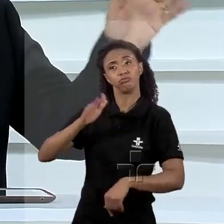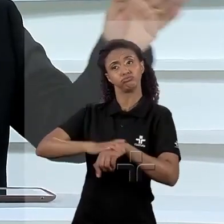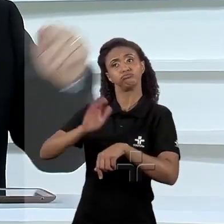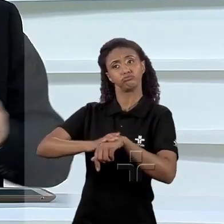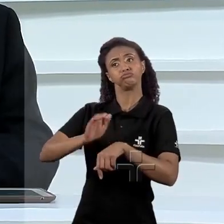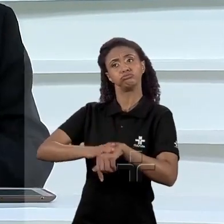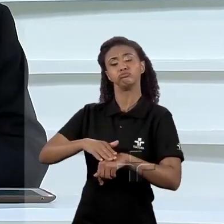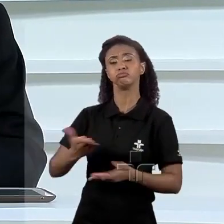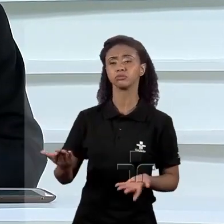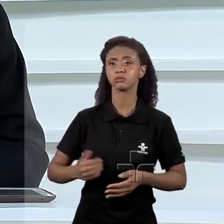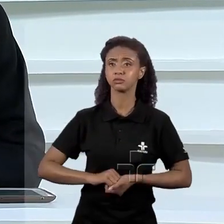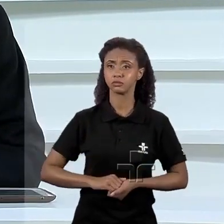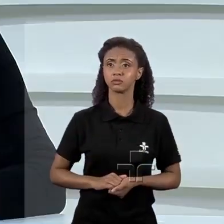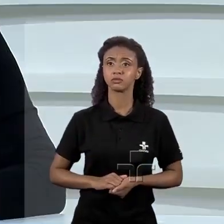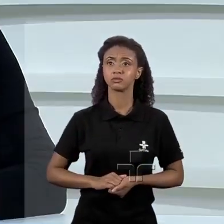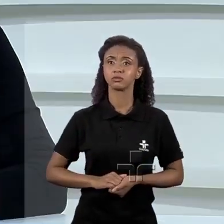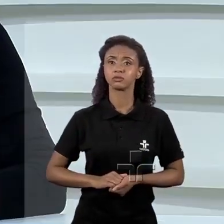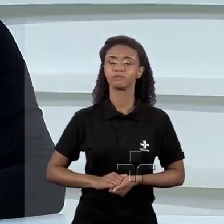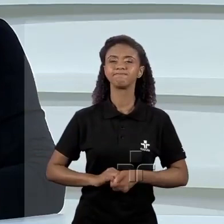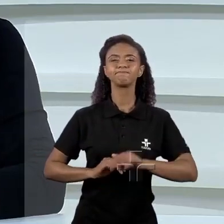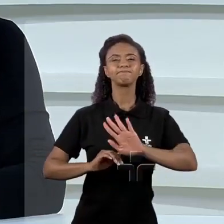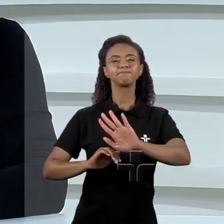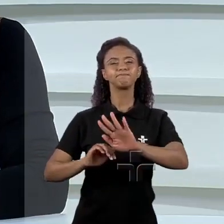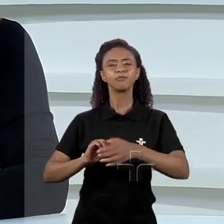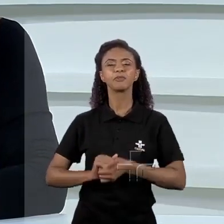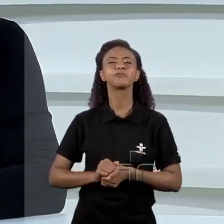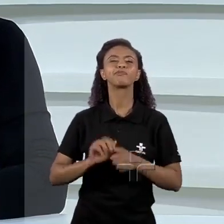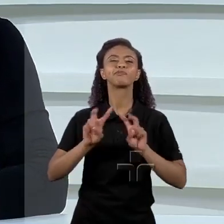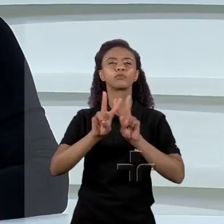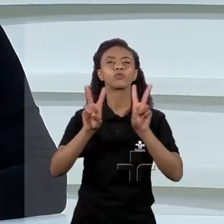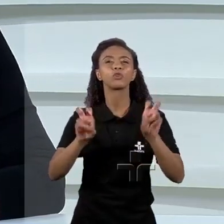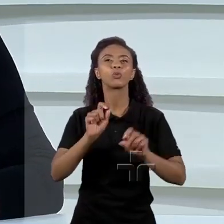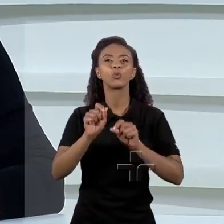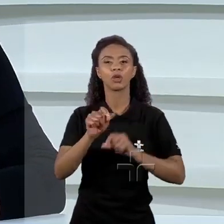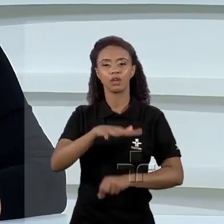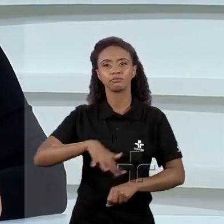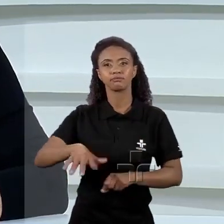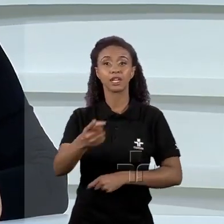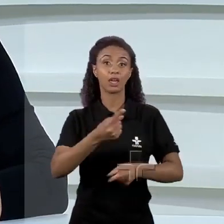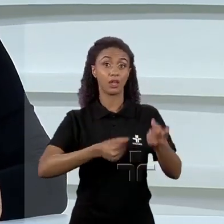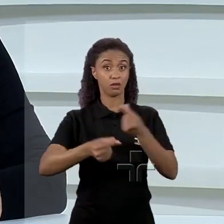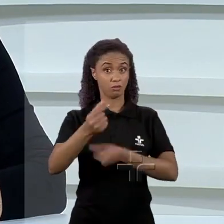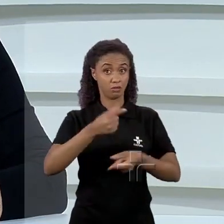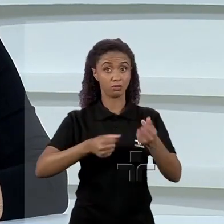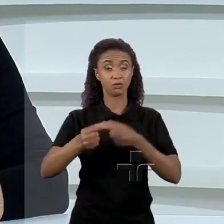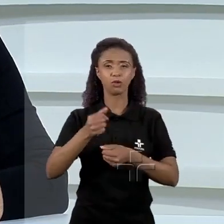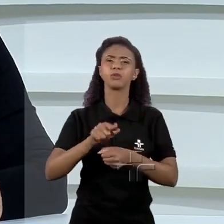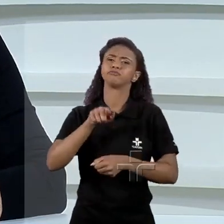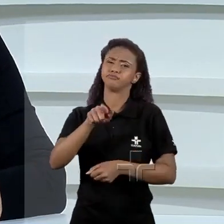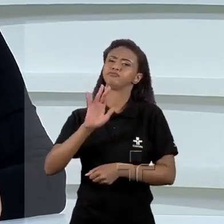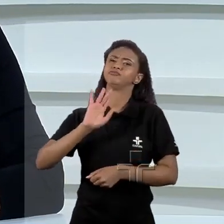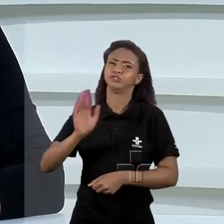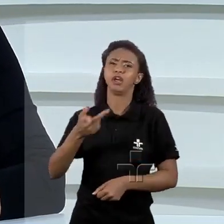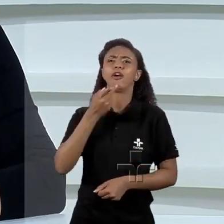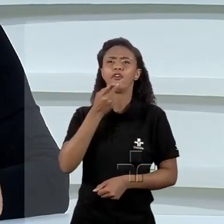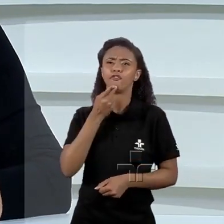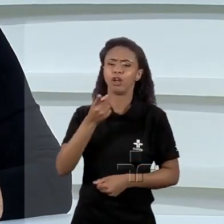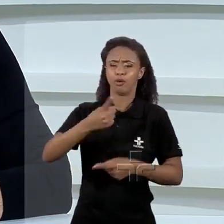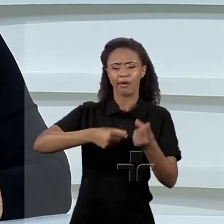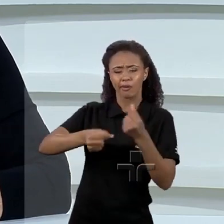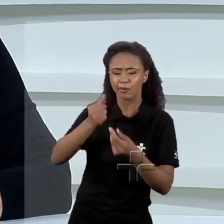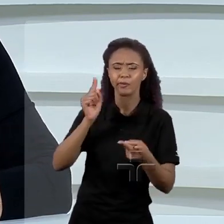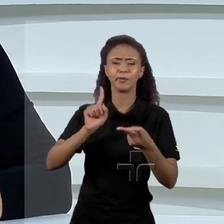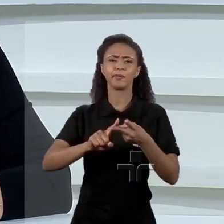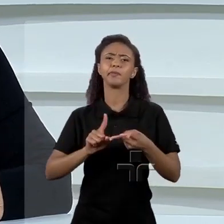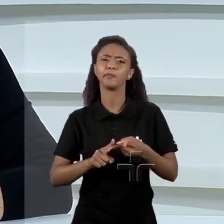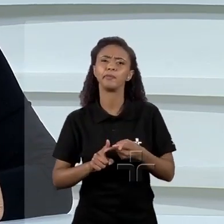Candidato, agora a Cida. Eu queria voltar a falar um pouco da questão econômica. O senhor se referiu várias vezes ao seu apoio à economia, às definições